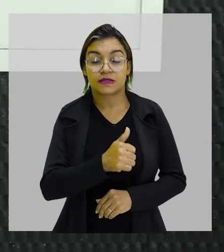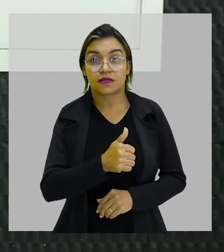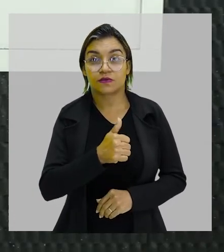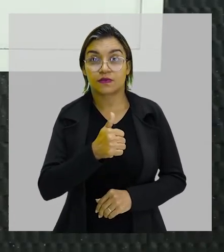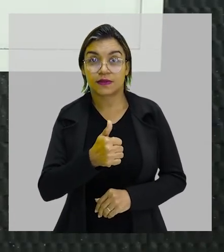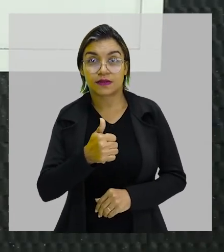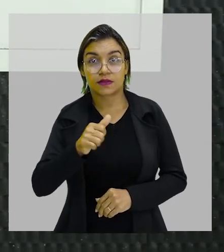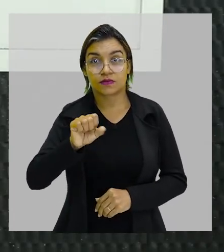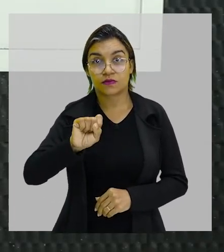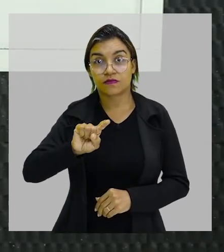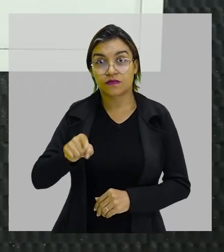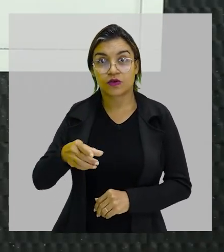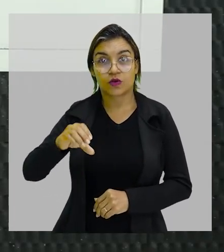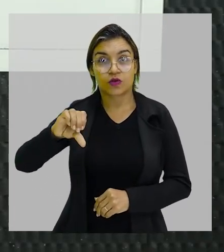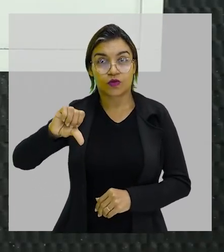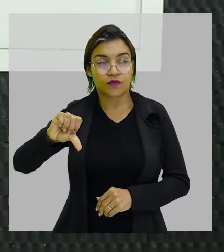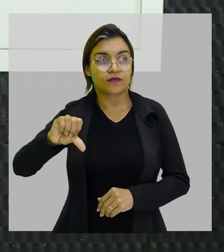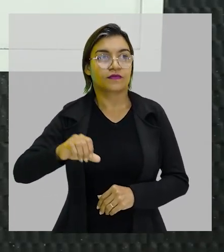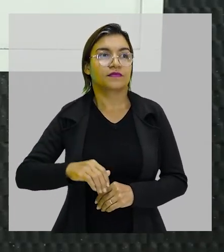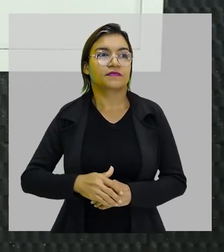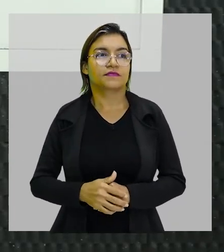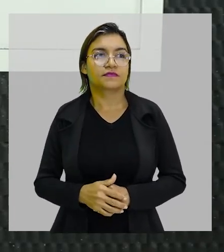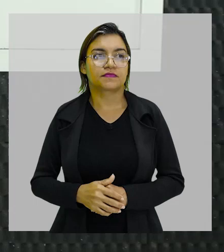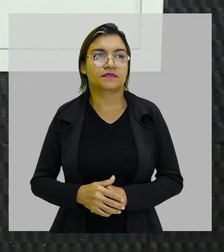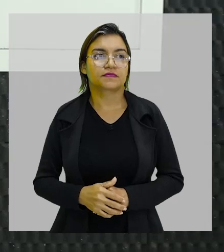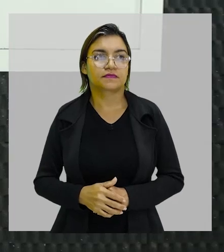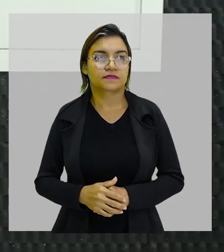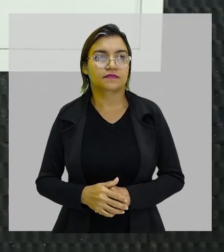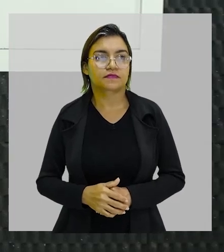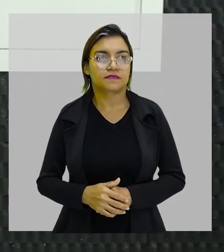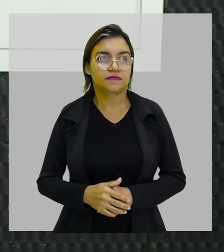118,9. Deste lado, né? 118,9.